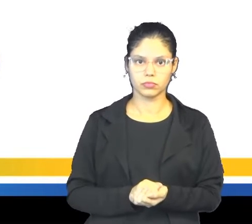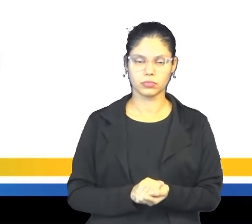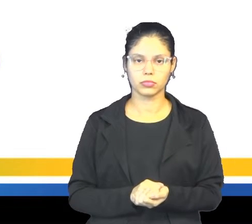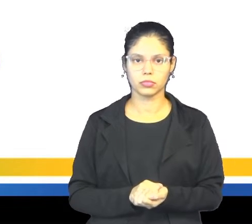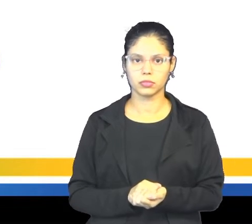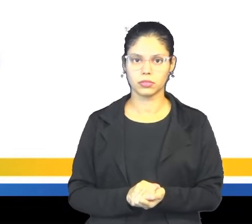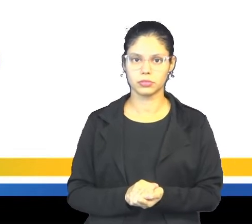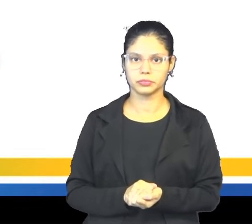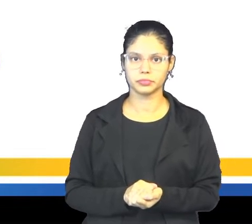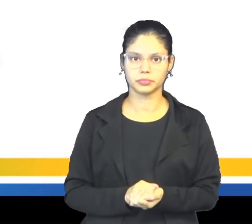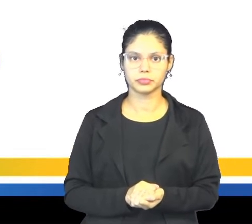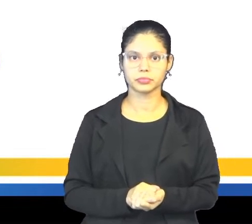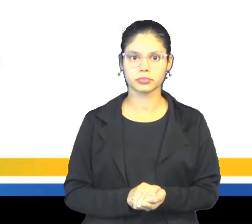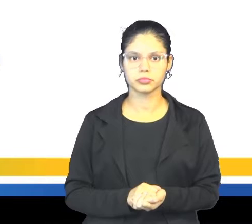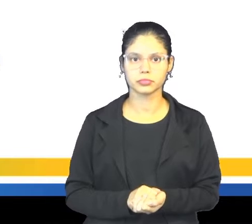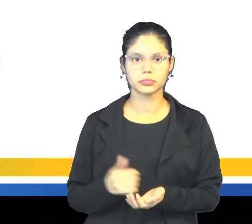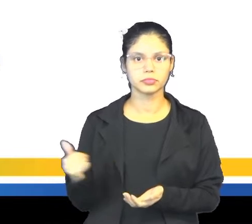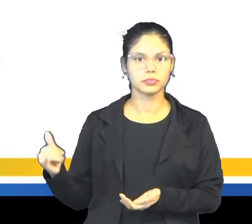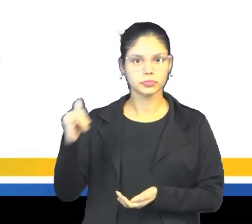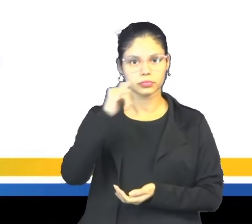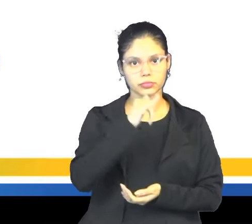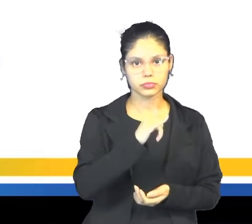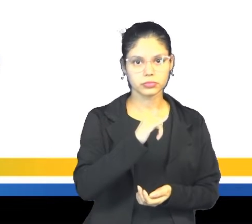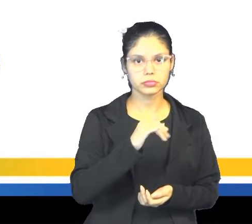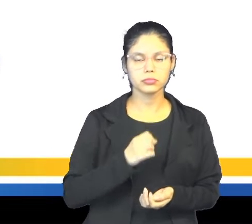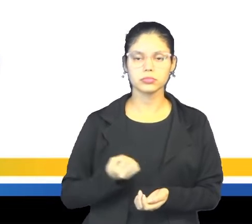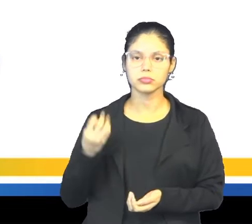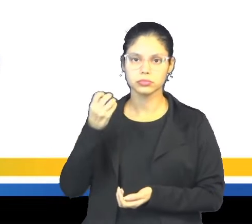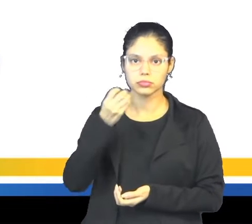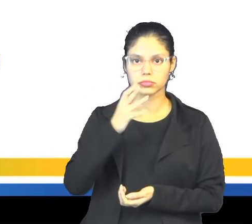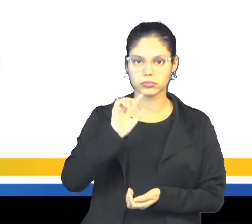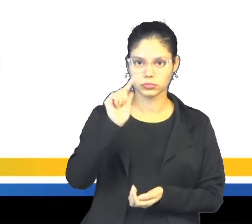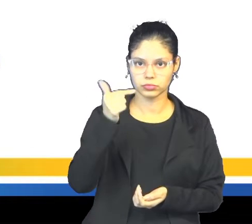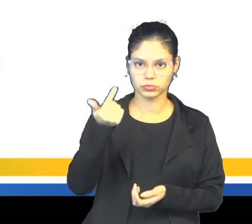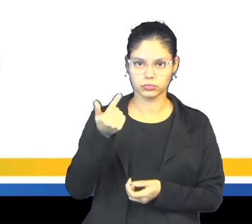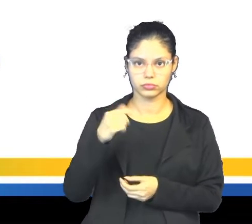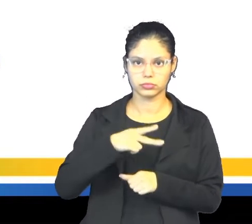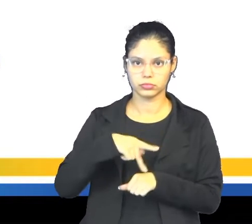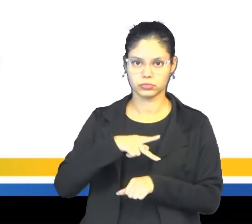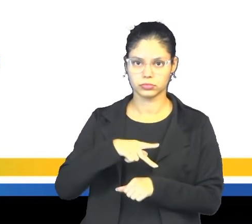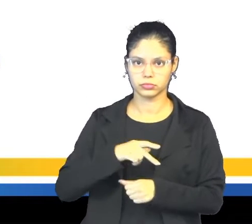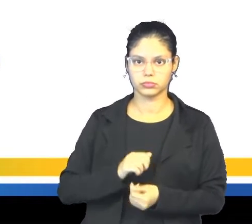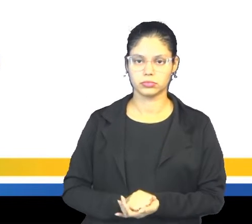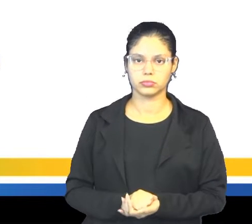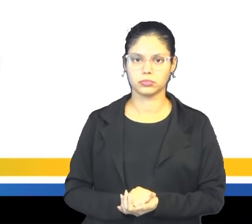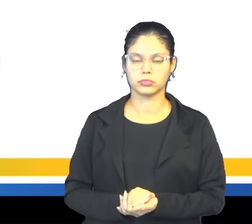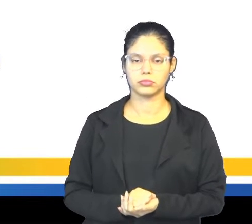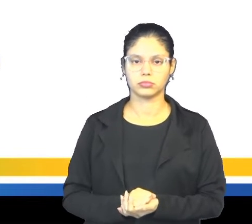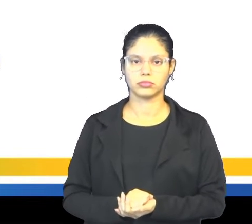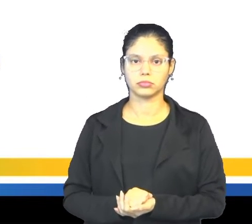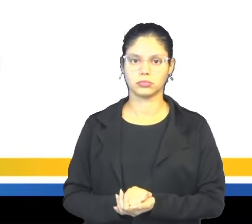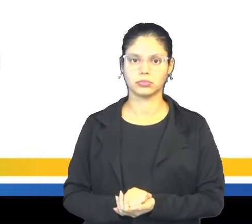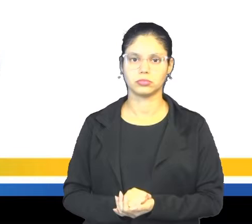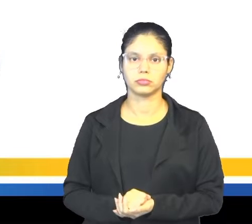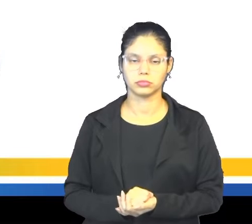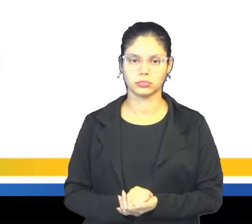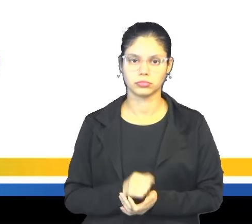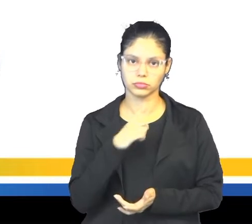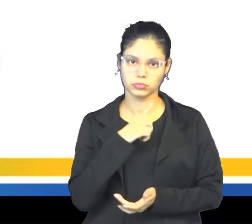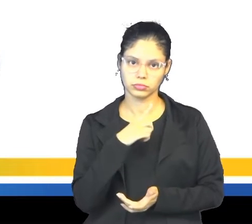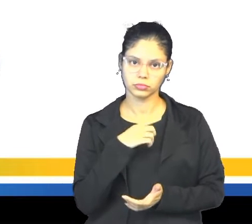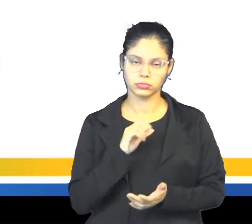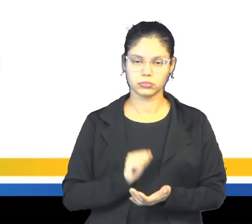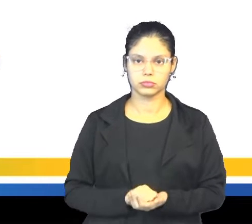abroad next year. Eles viajarão para o exterior ano que vem. E aí você nota que na frase, né, nós temos